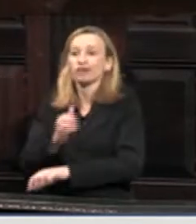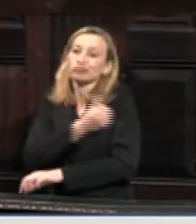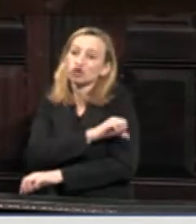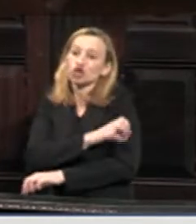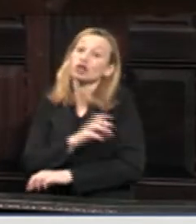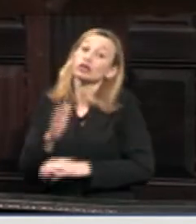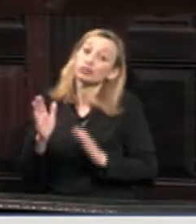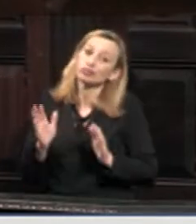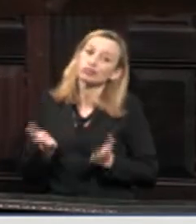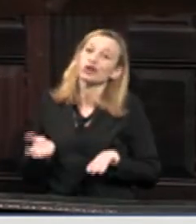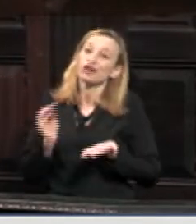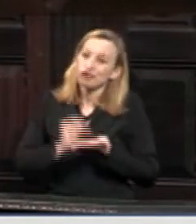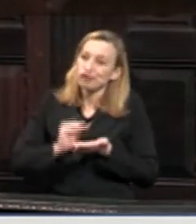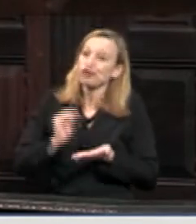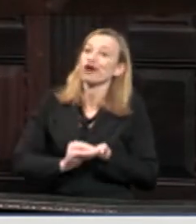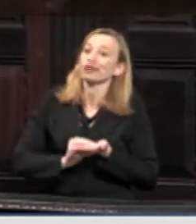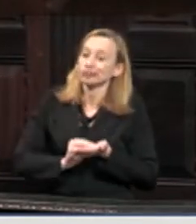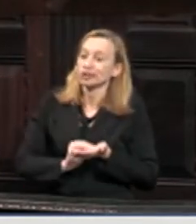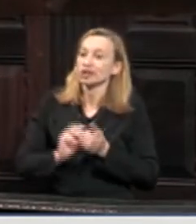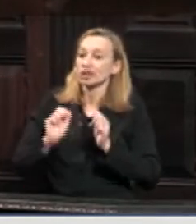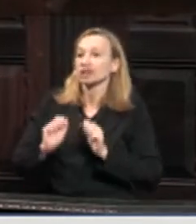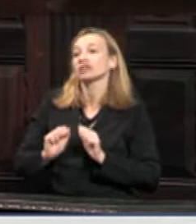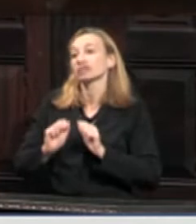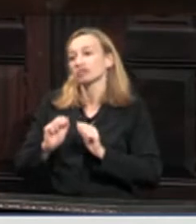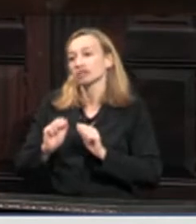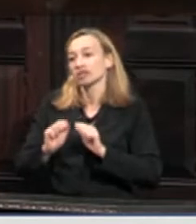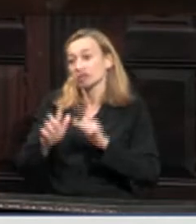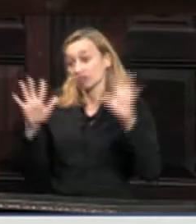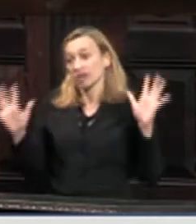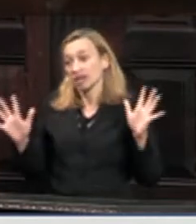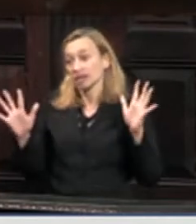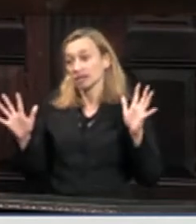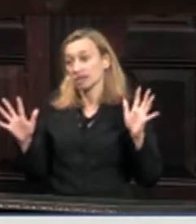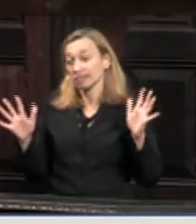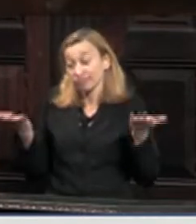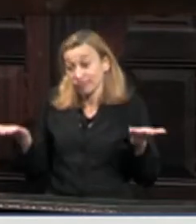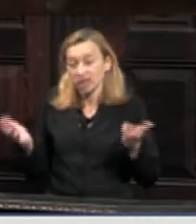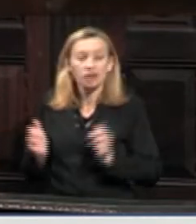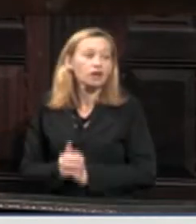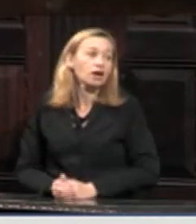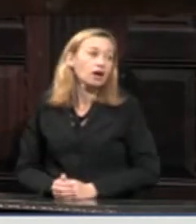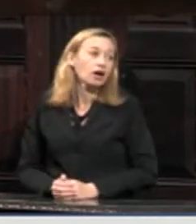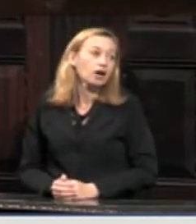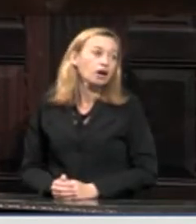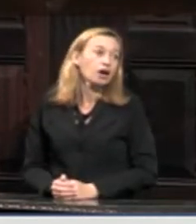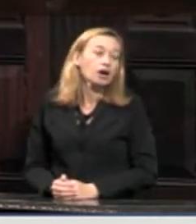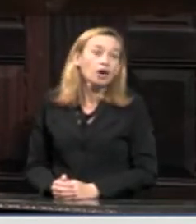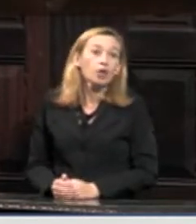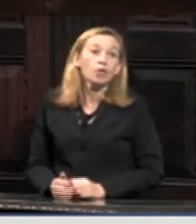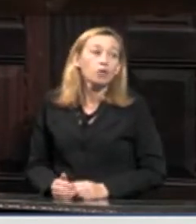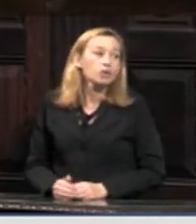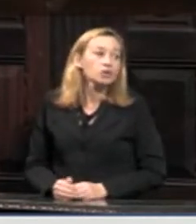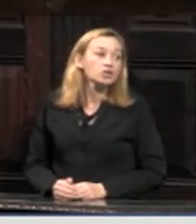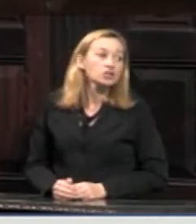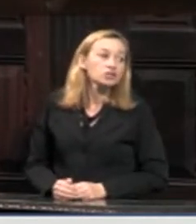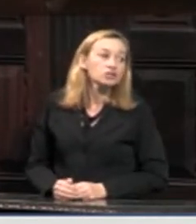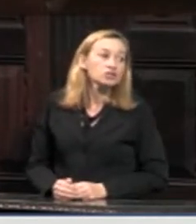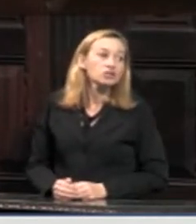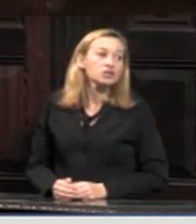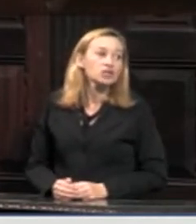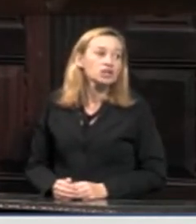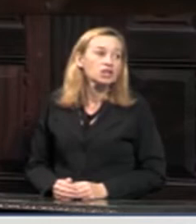falta transparência. Eu sou autor de um projeto de lei, inclusive, para que tenha transparência. Acaba que abre mais